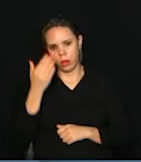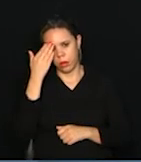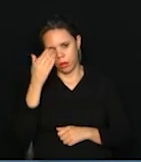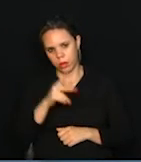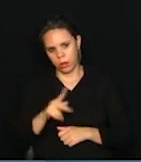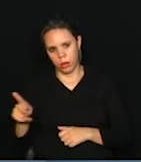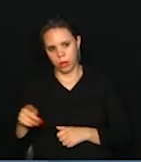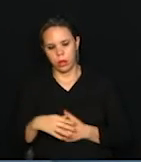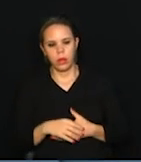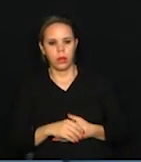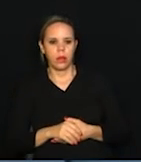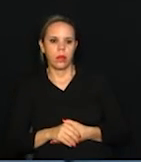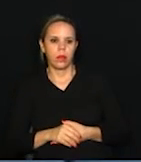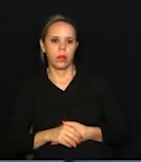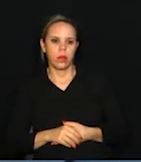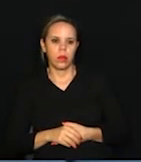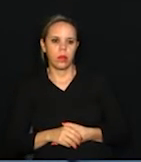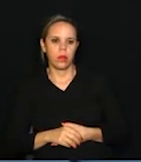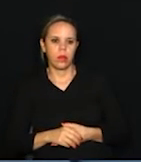presidente.